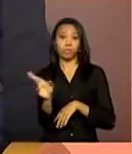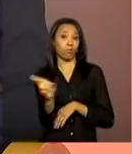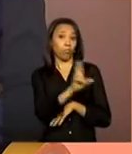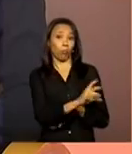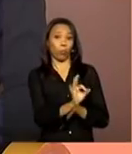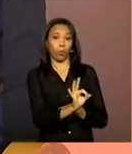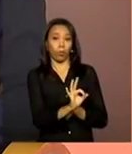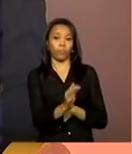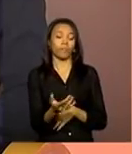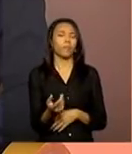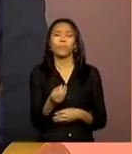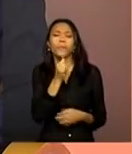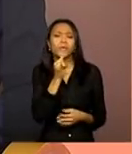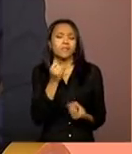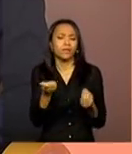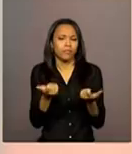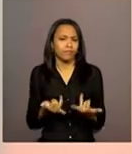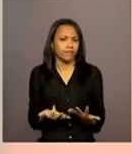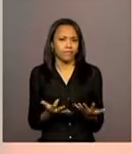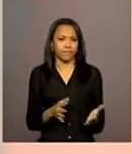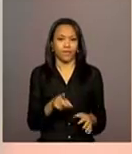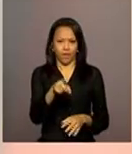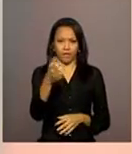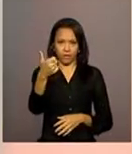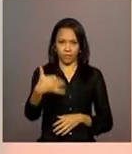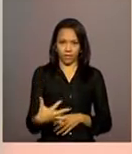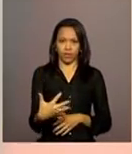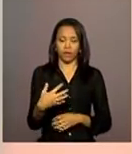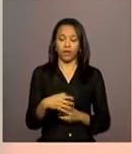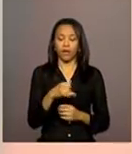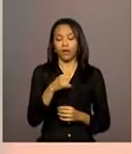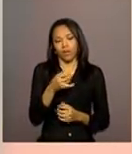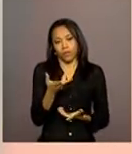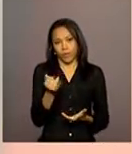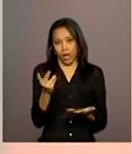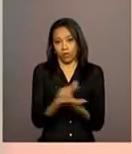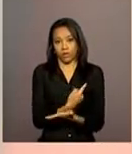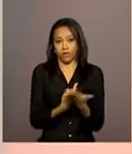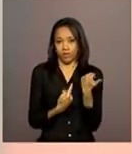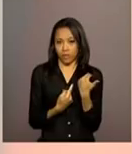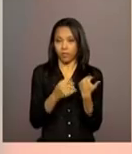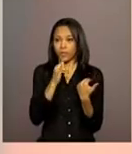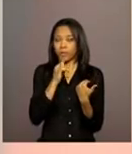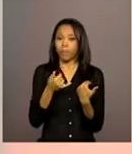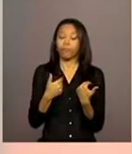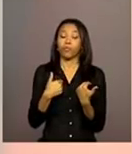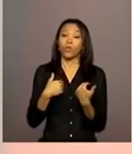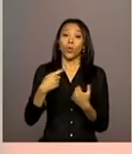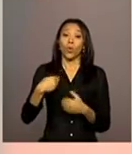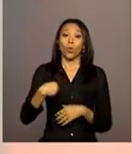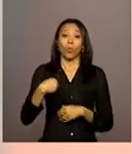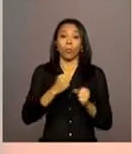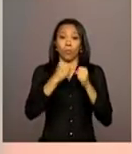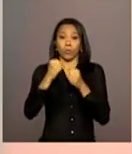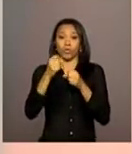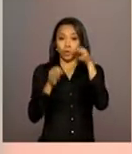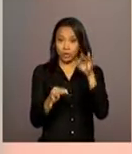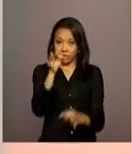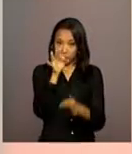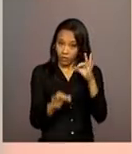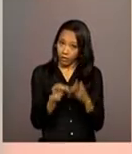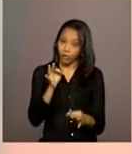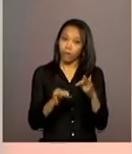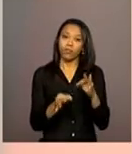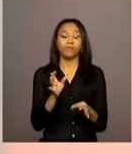de situa situa ex uma judiciário de fazer